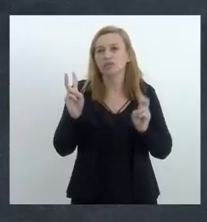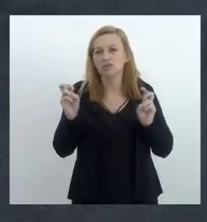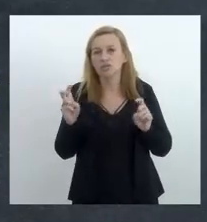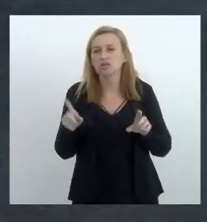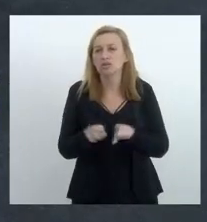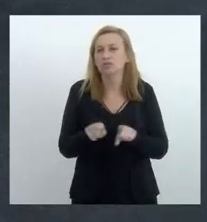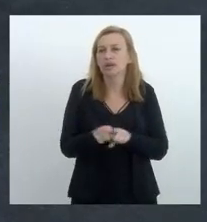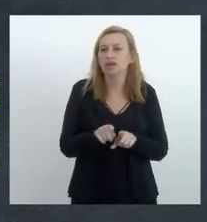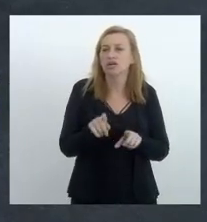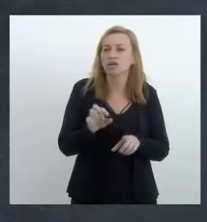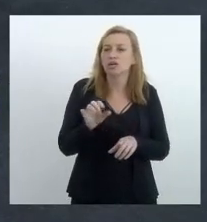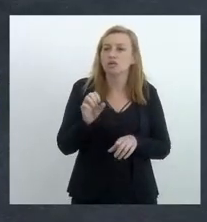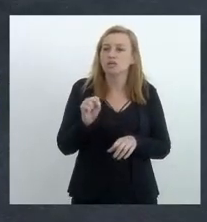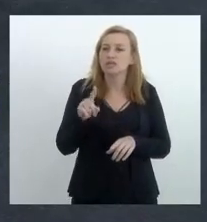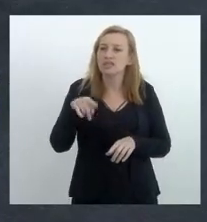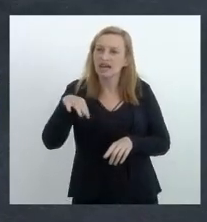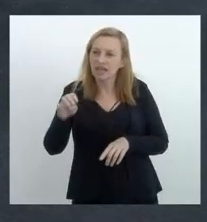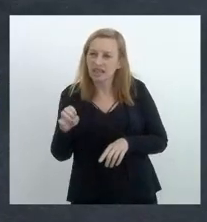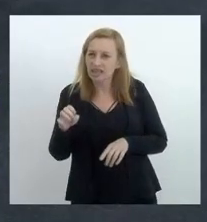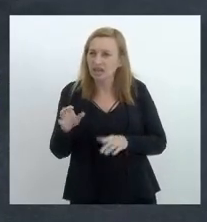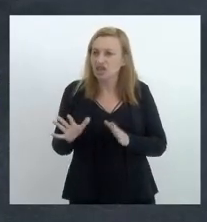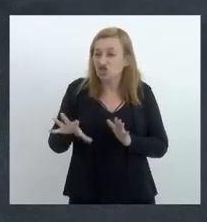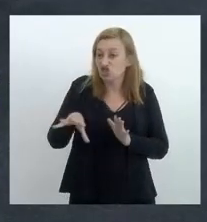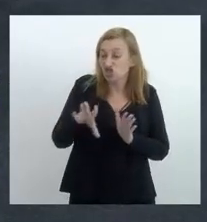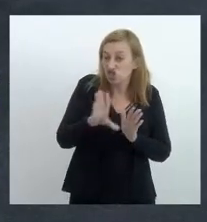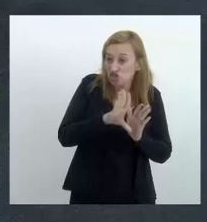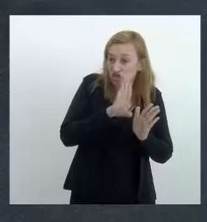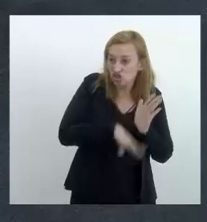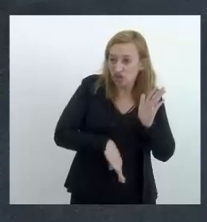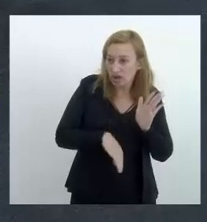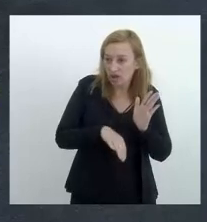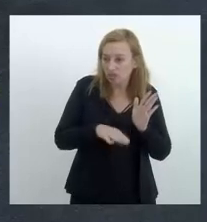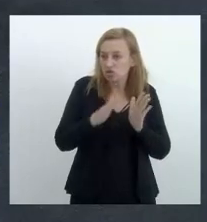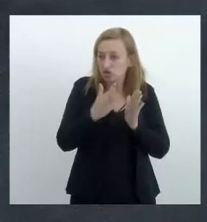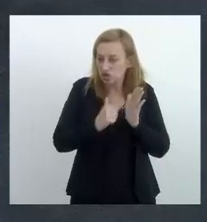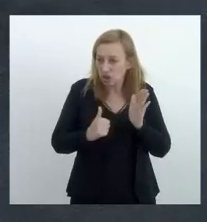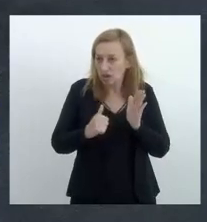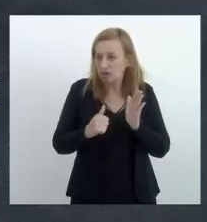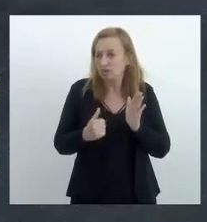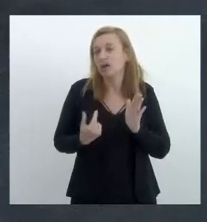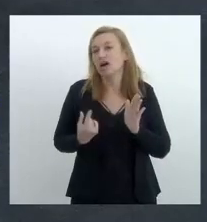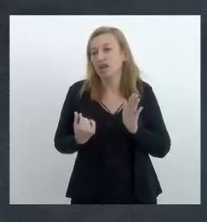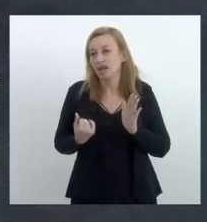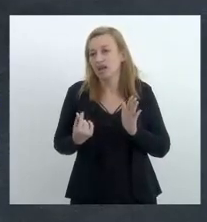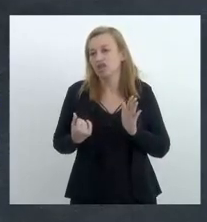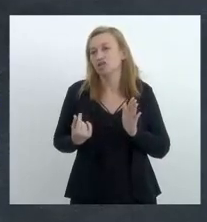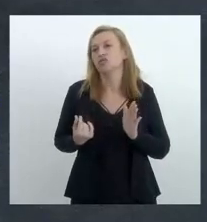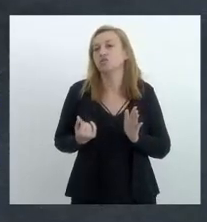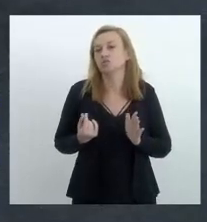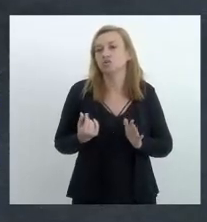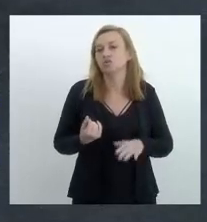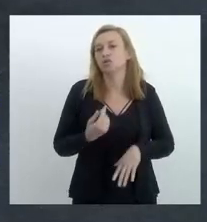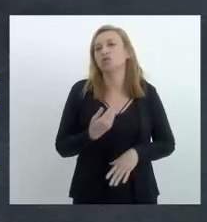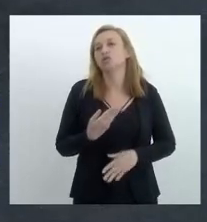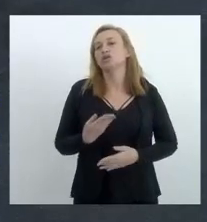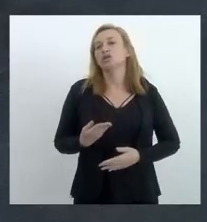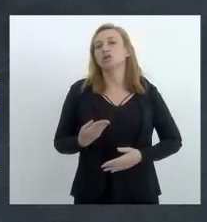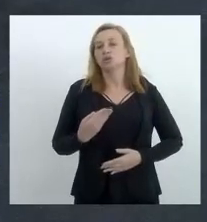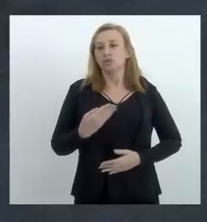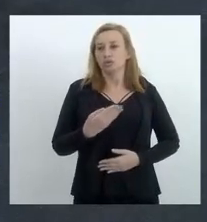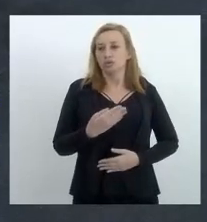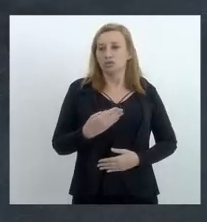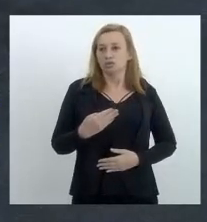do saque das contas públicas, porque foi modificada a lei, né? E essa lei agora vai permitir que o governo faça esse saque das contas